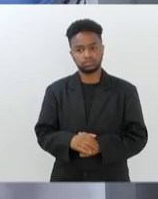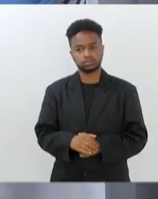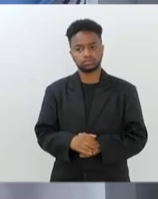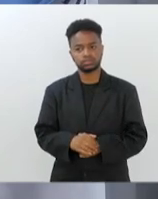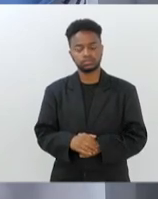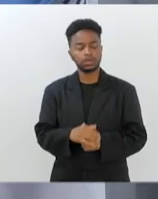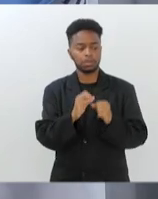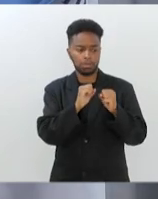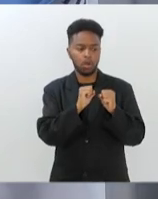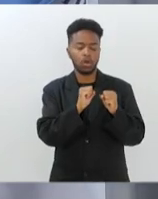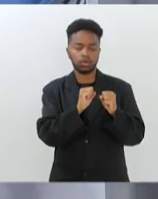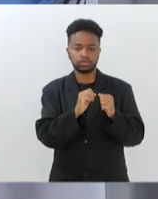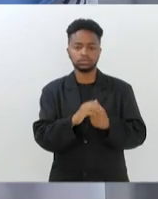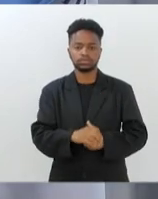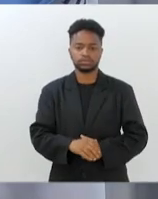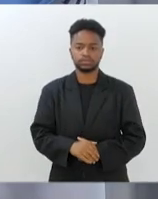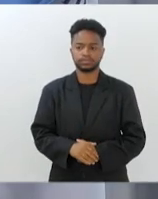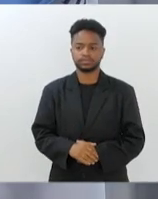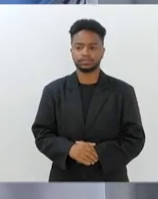pode